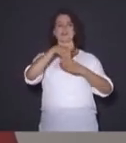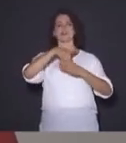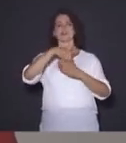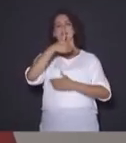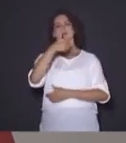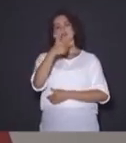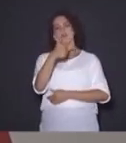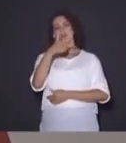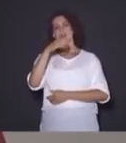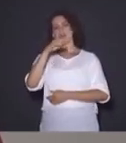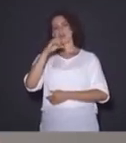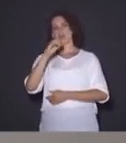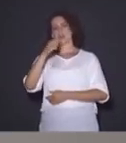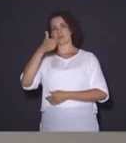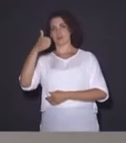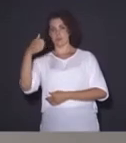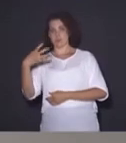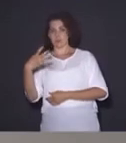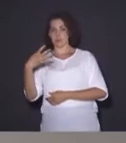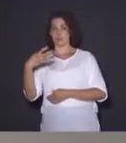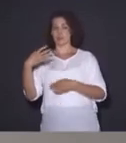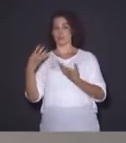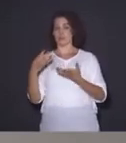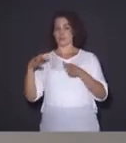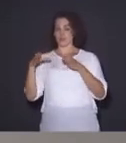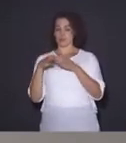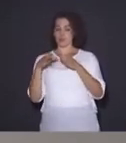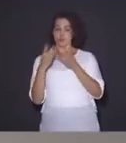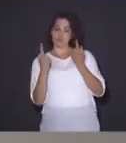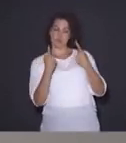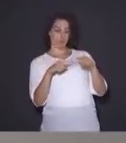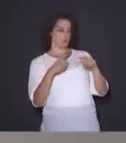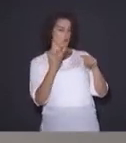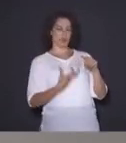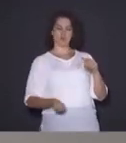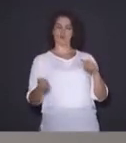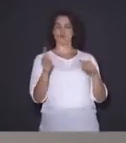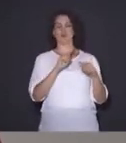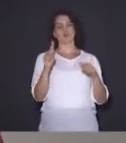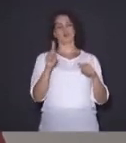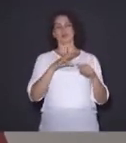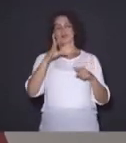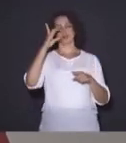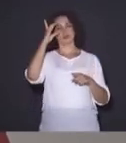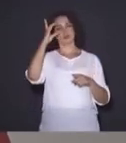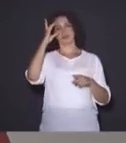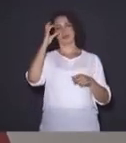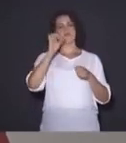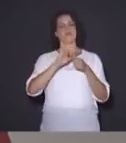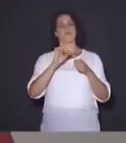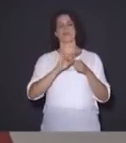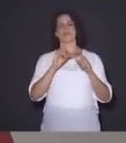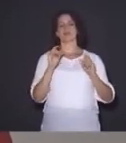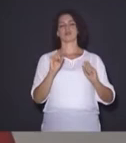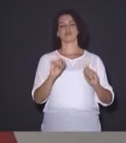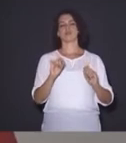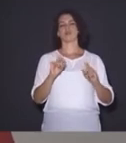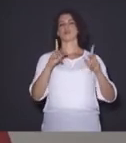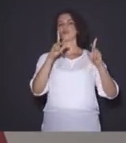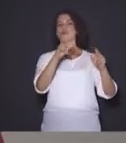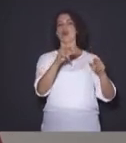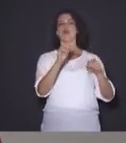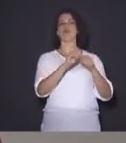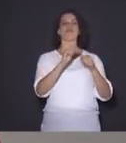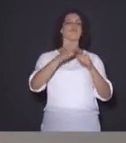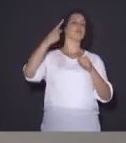a oposição não aceitou o resultado e fez com a dilma o que dizia que faria com getúlio que foi